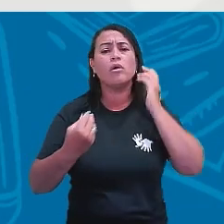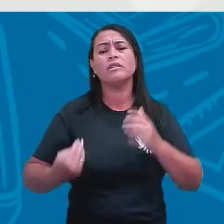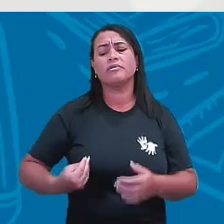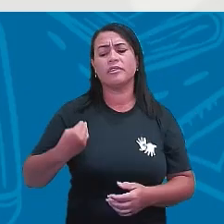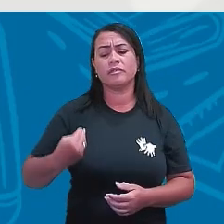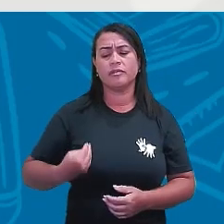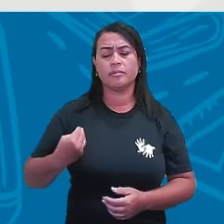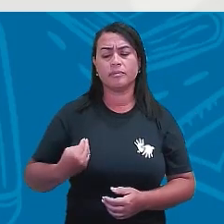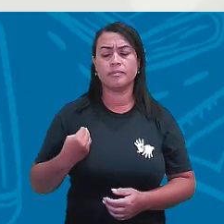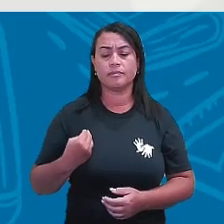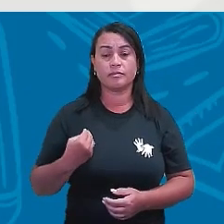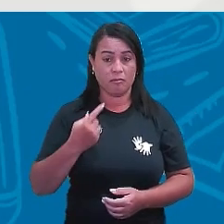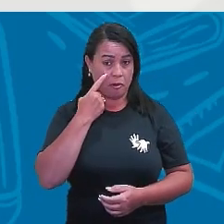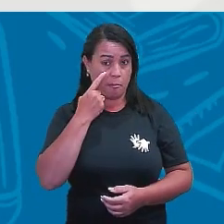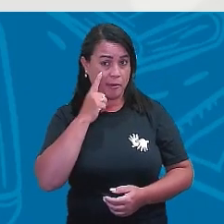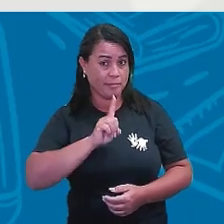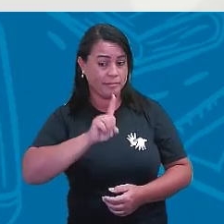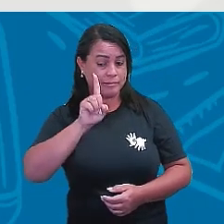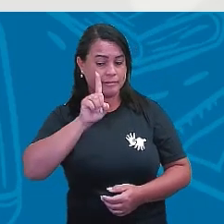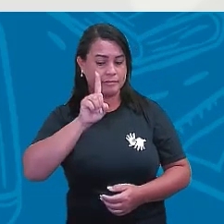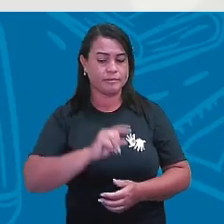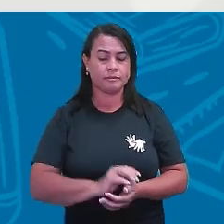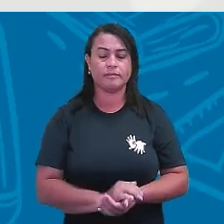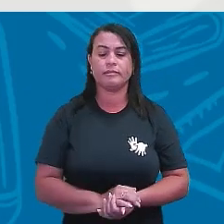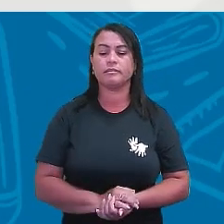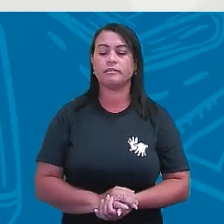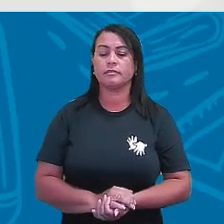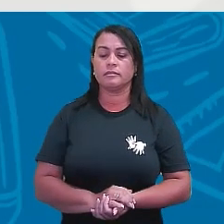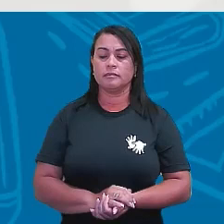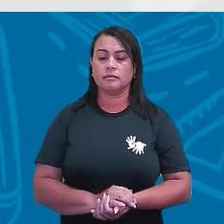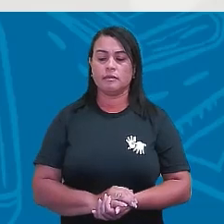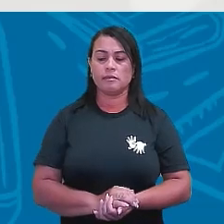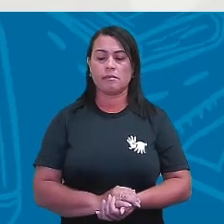vivem? Vamos ver?